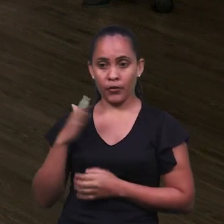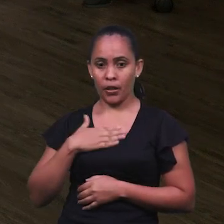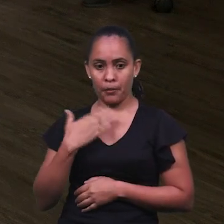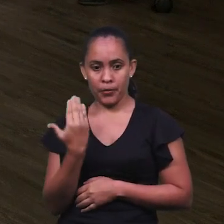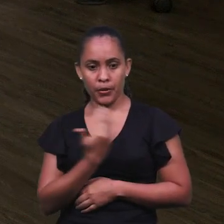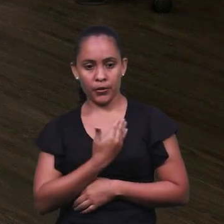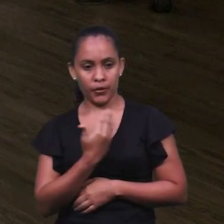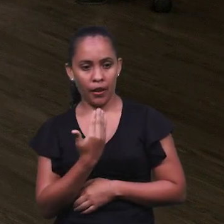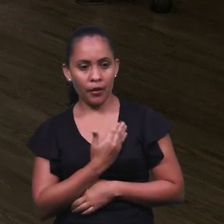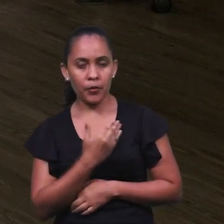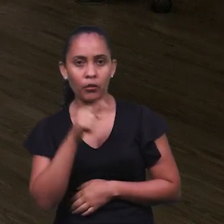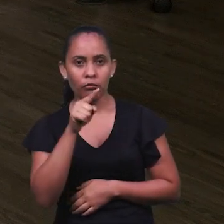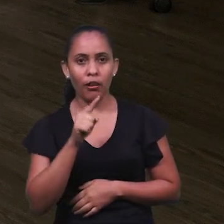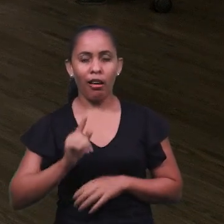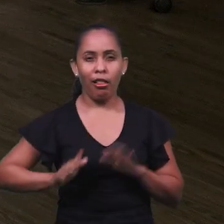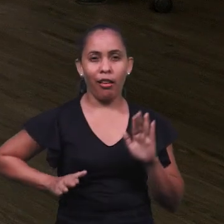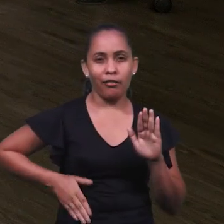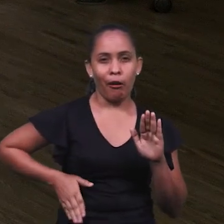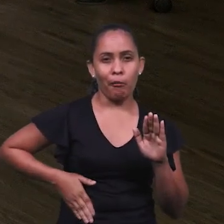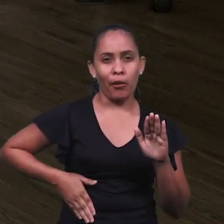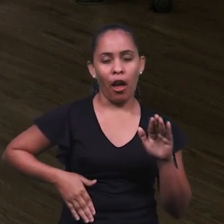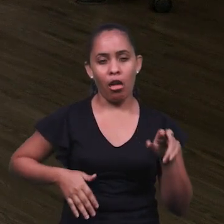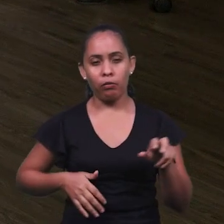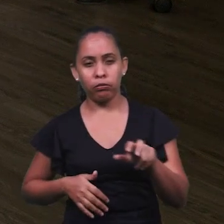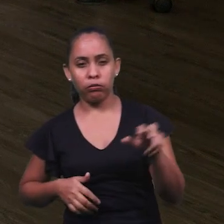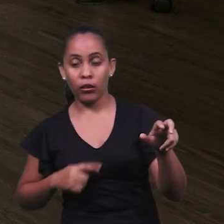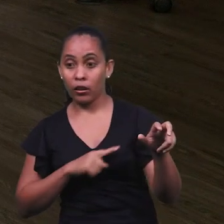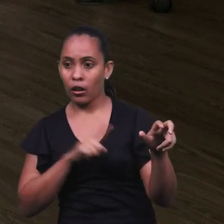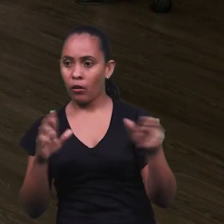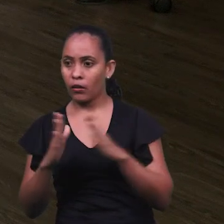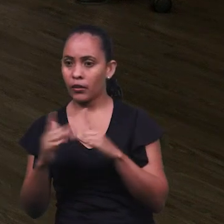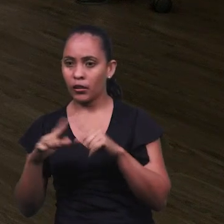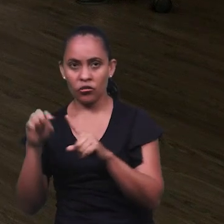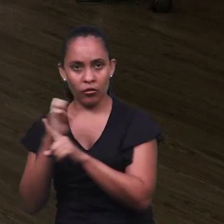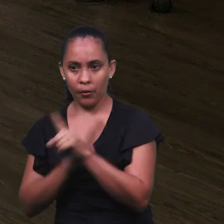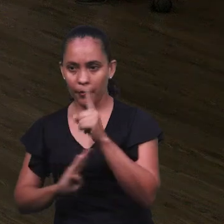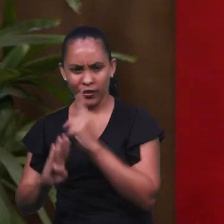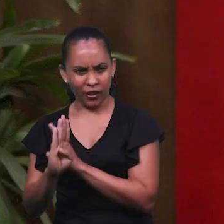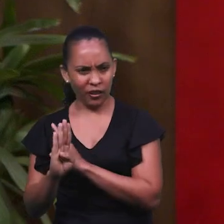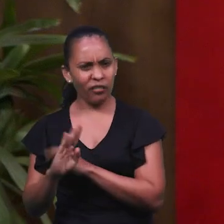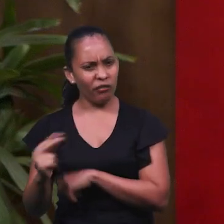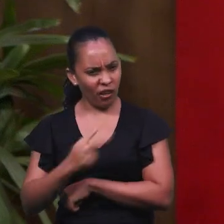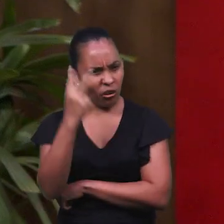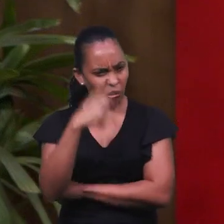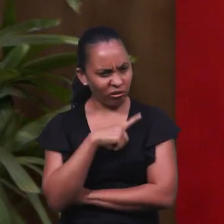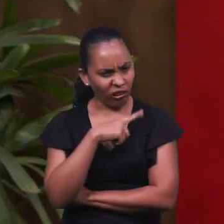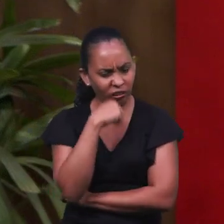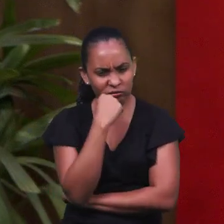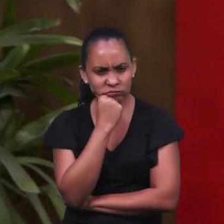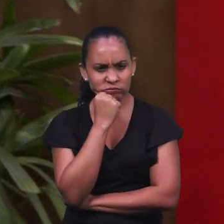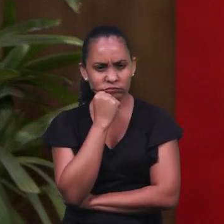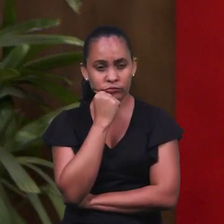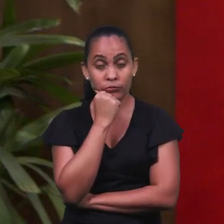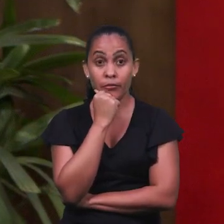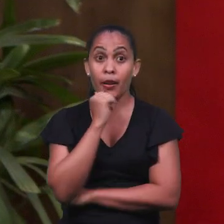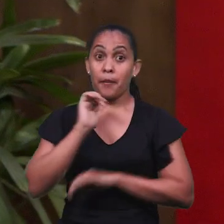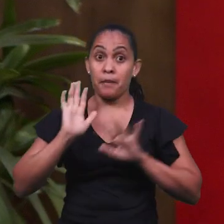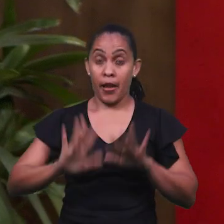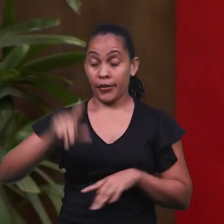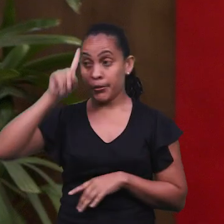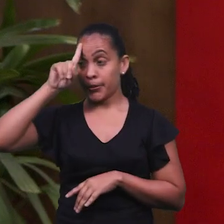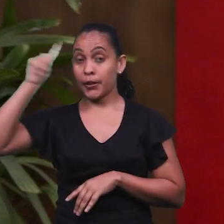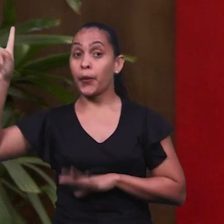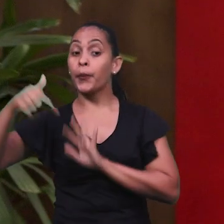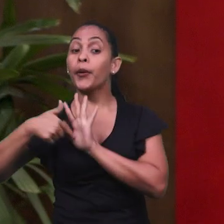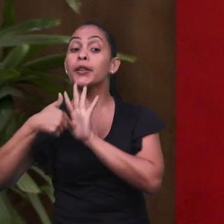os meus amigos estarem de jet ski na praia e eu na EBD? Vale a pena? E aí, o que o Senhor faz ele ver,